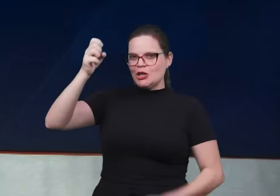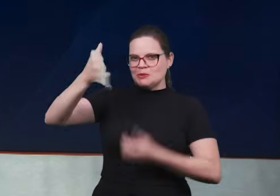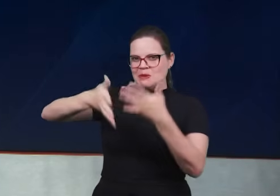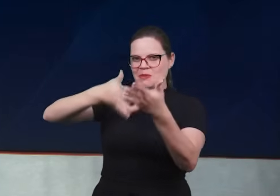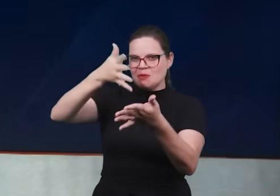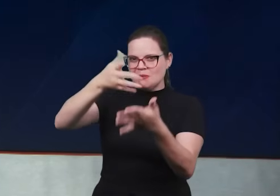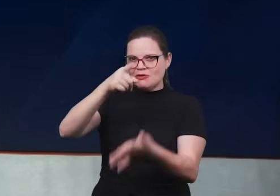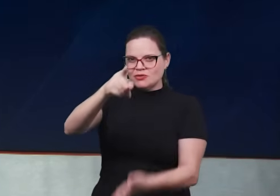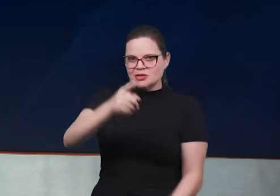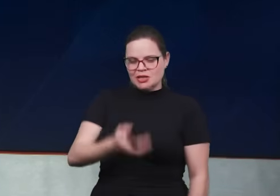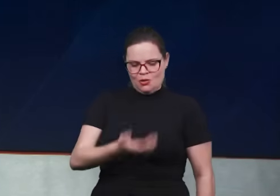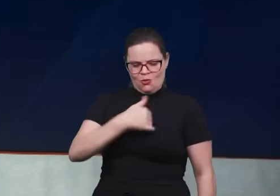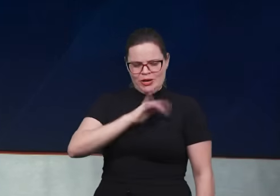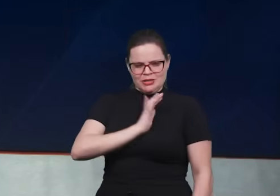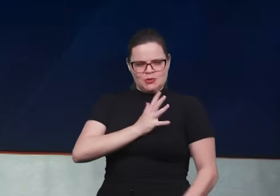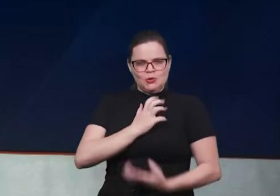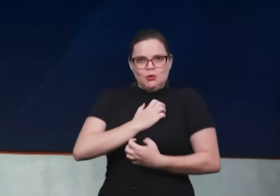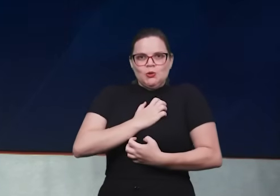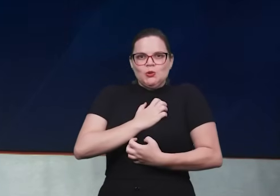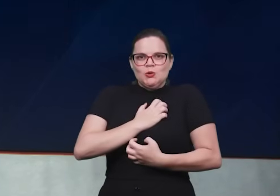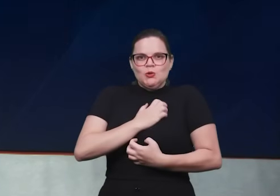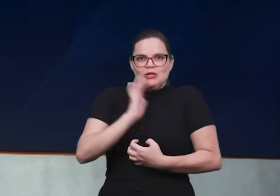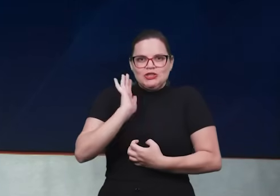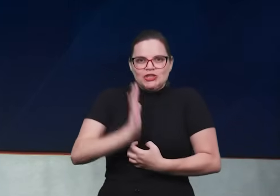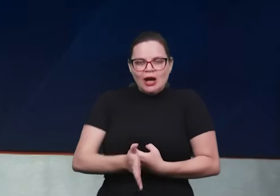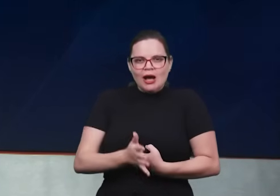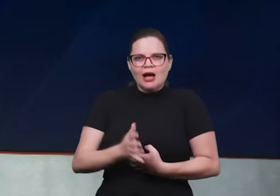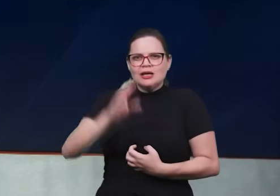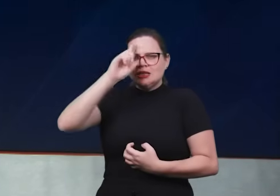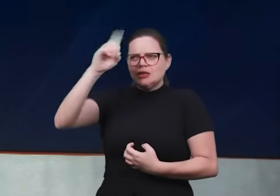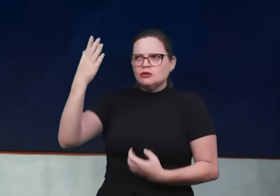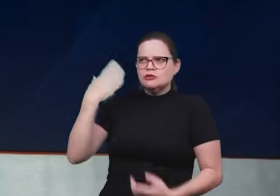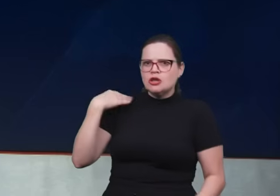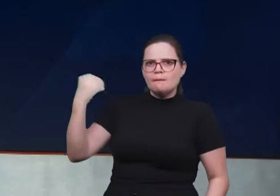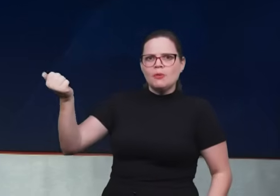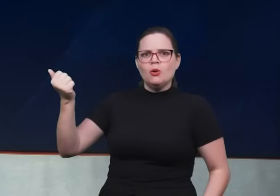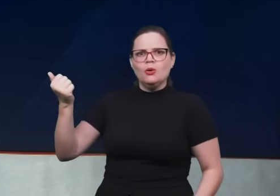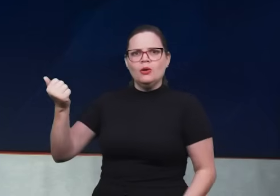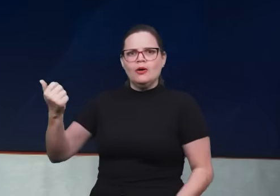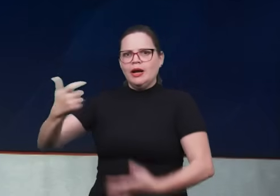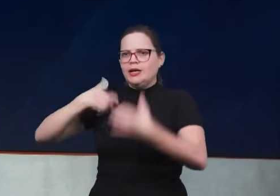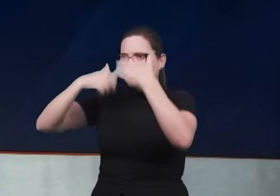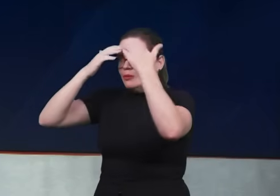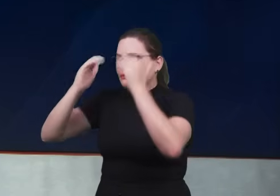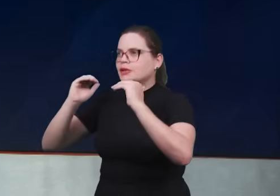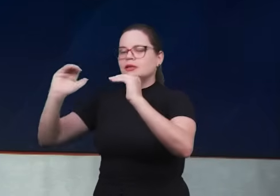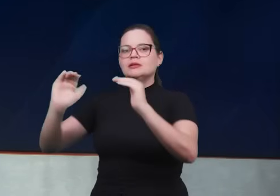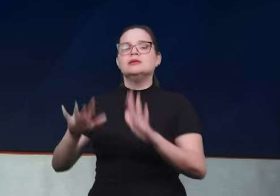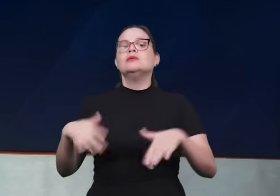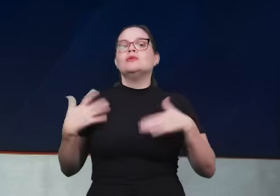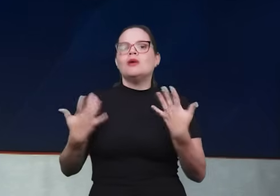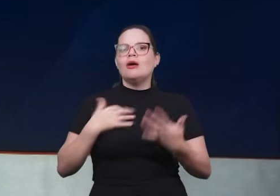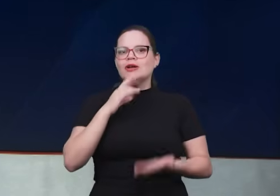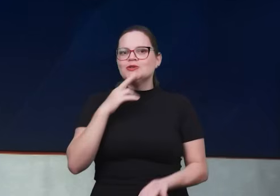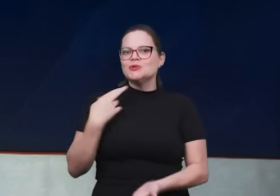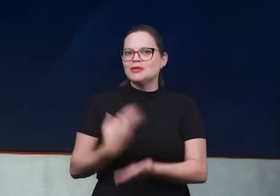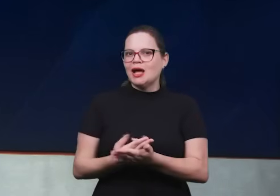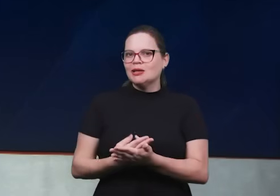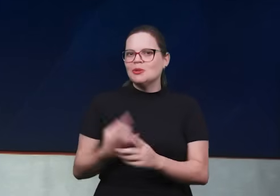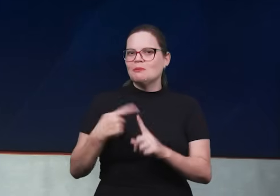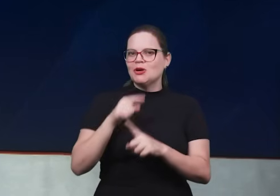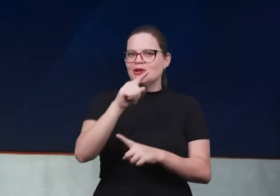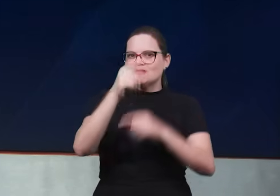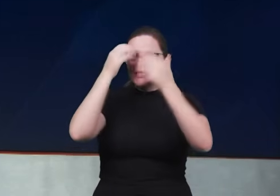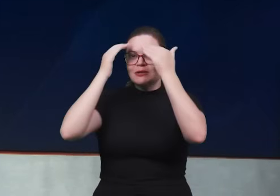ao seu coração? Sentiu naquele momento o desejo de atender à voz de Deus? Qual foi o resultado de